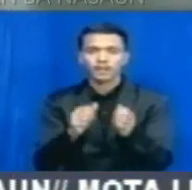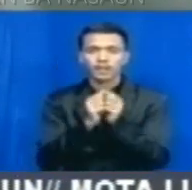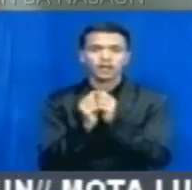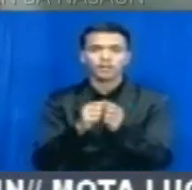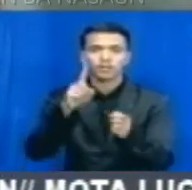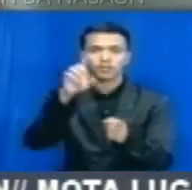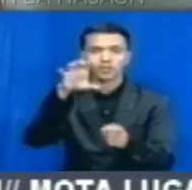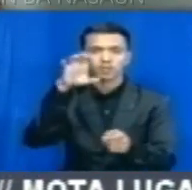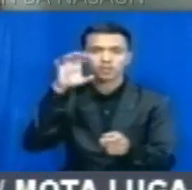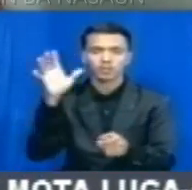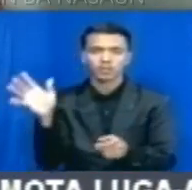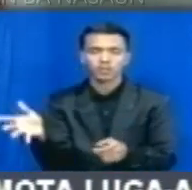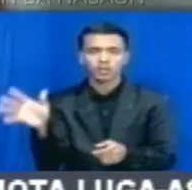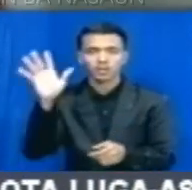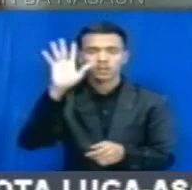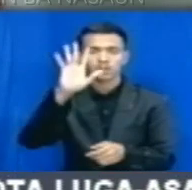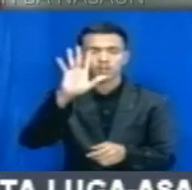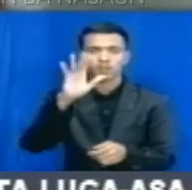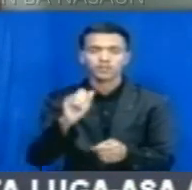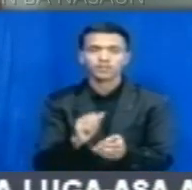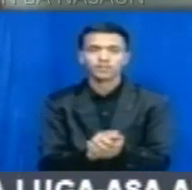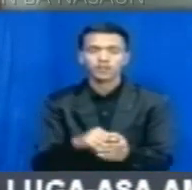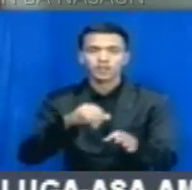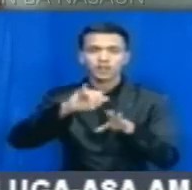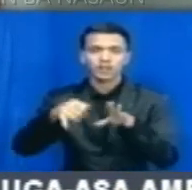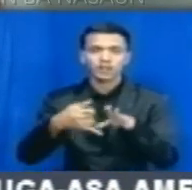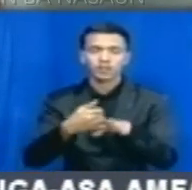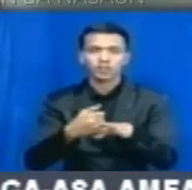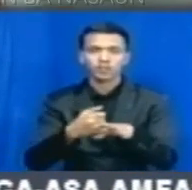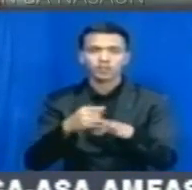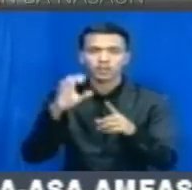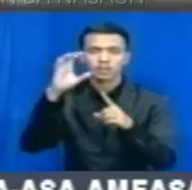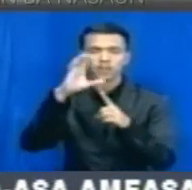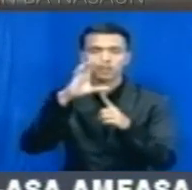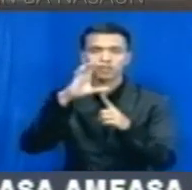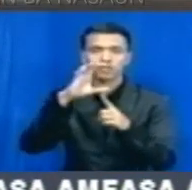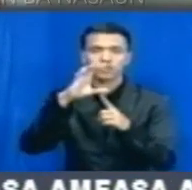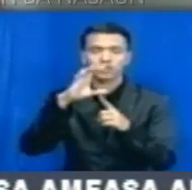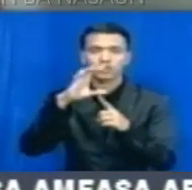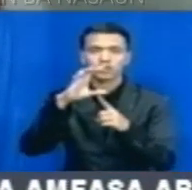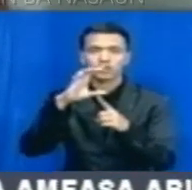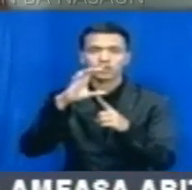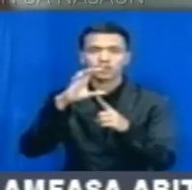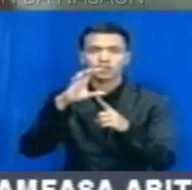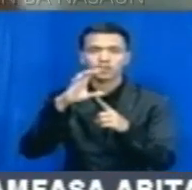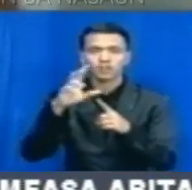hamutuk 155 pessoas ne, inclui have supervisor enumerador, supervisor